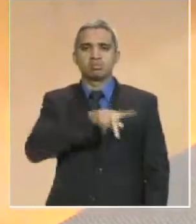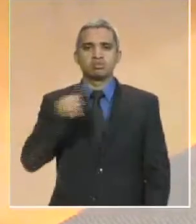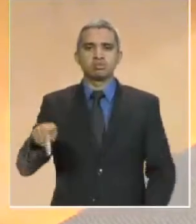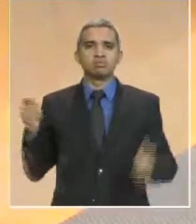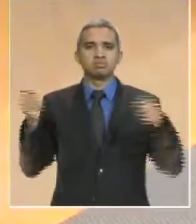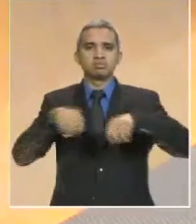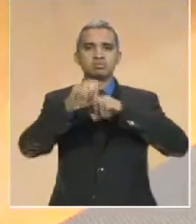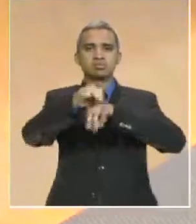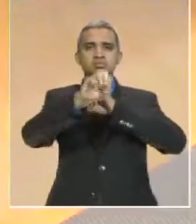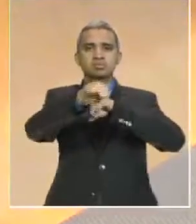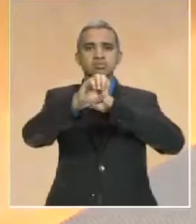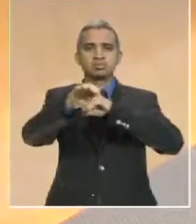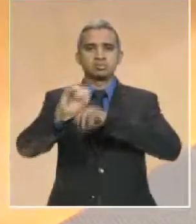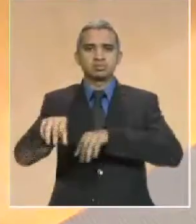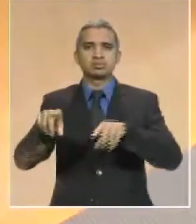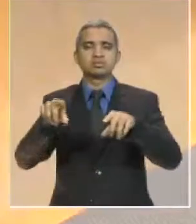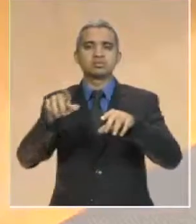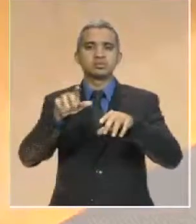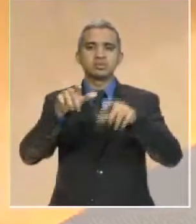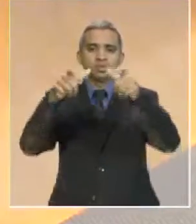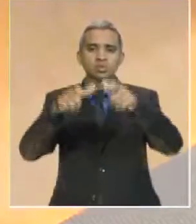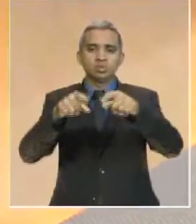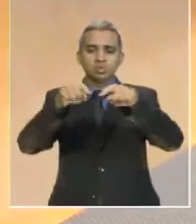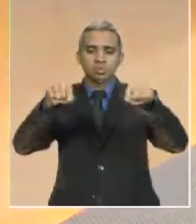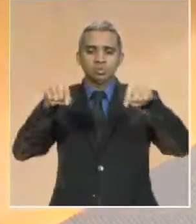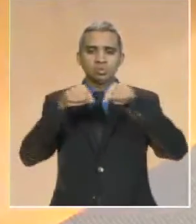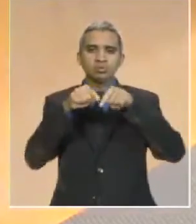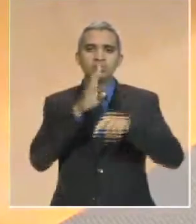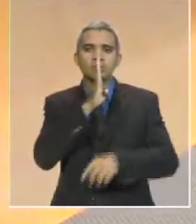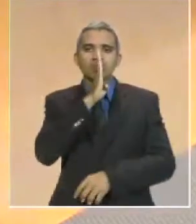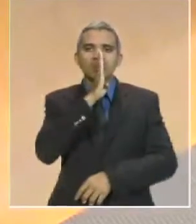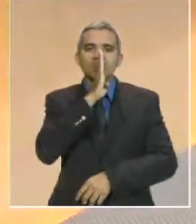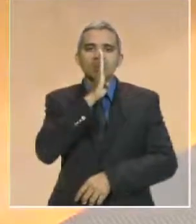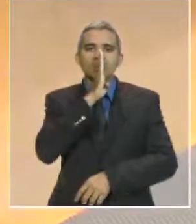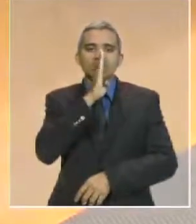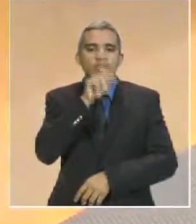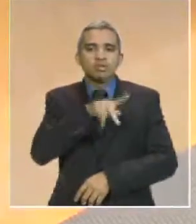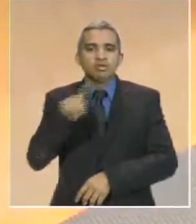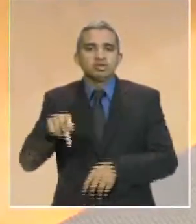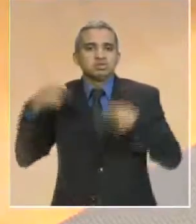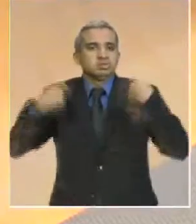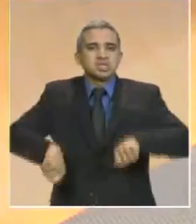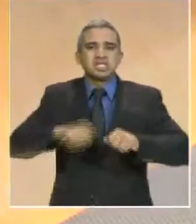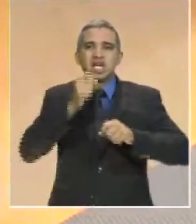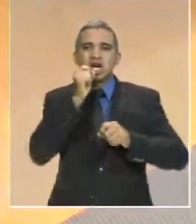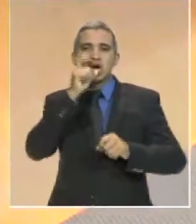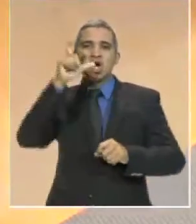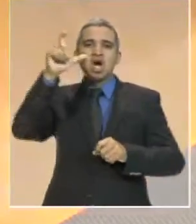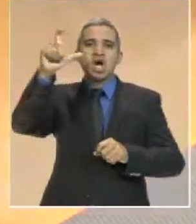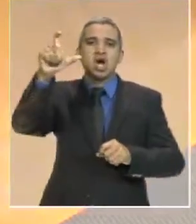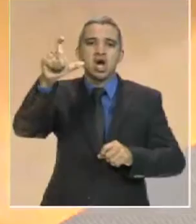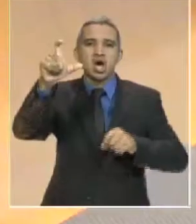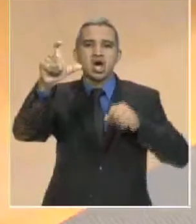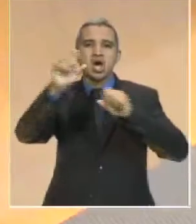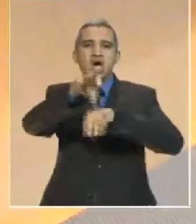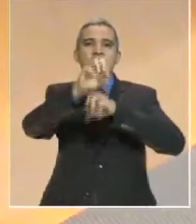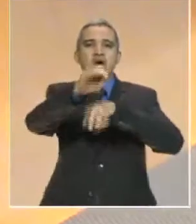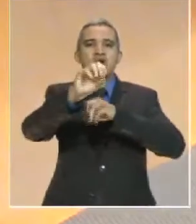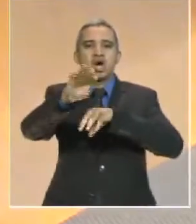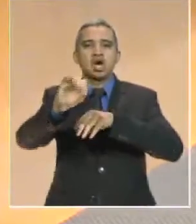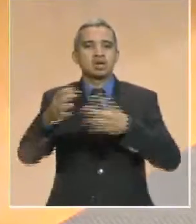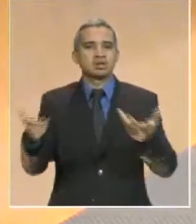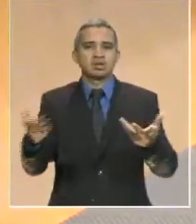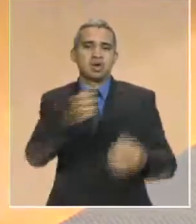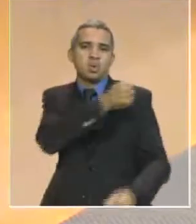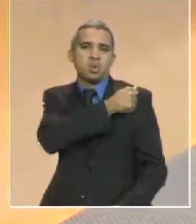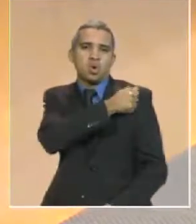mais pacífico, um ambiente mais silencioso, onde os professores não precisam estar gritando para poder dar uma aula e o aluno não